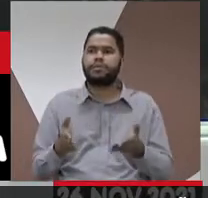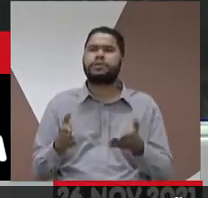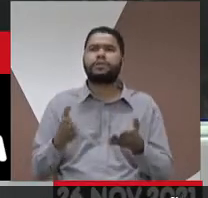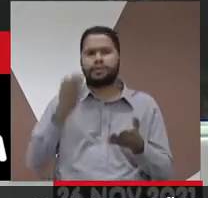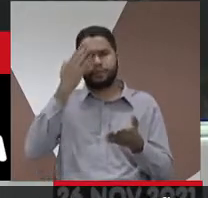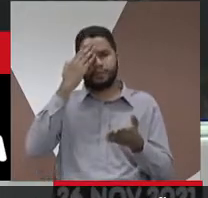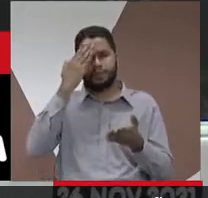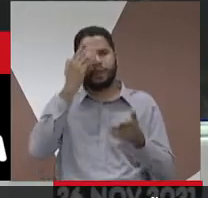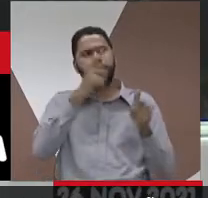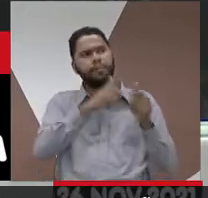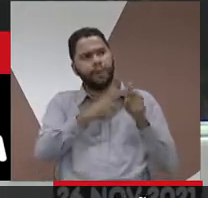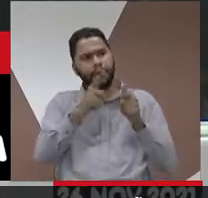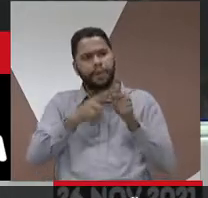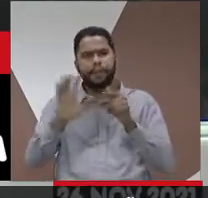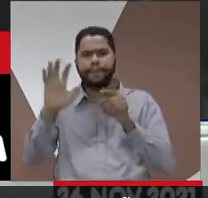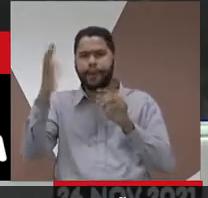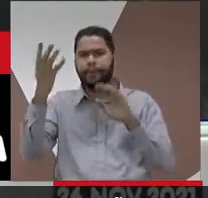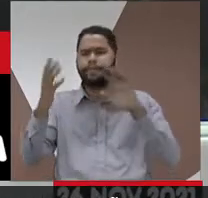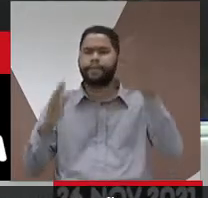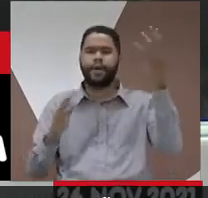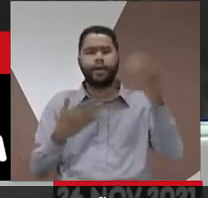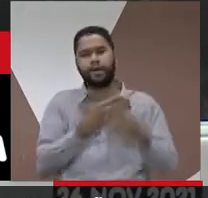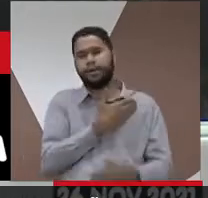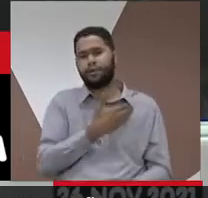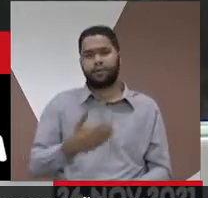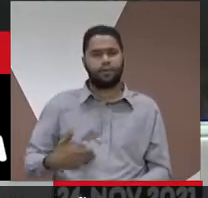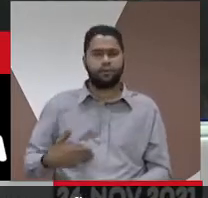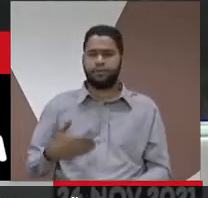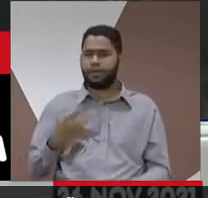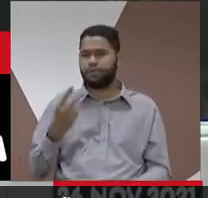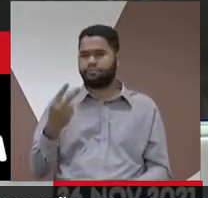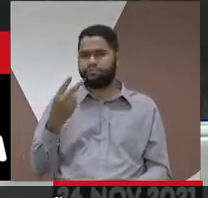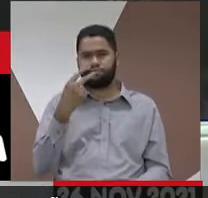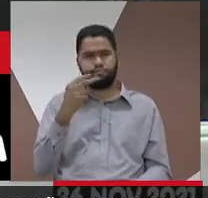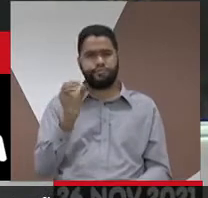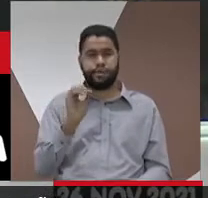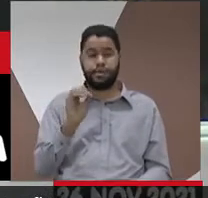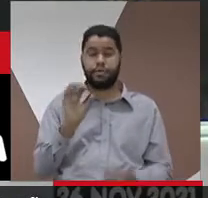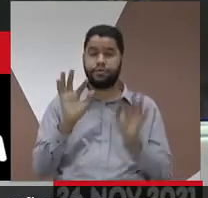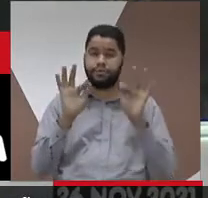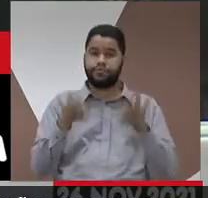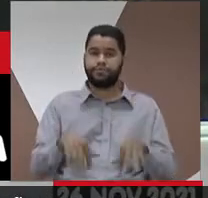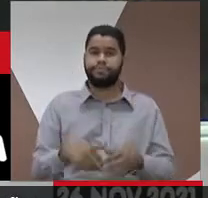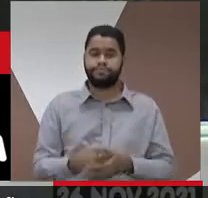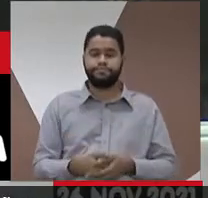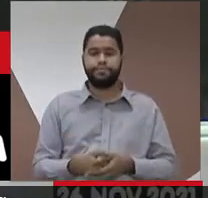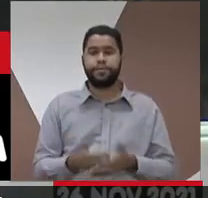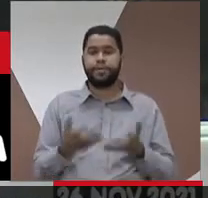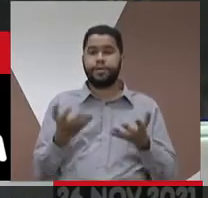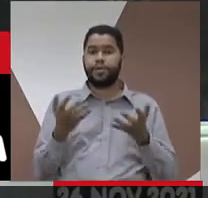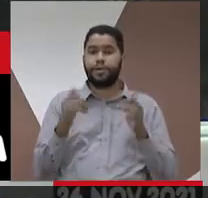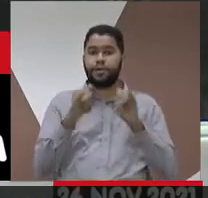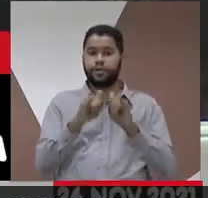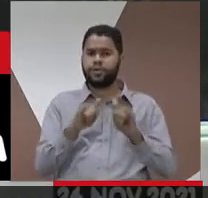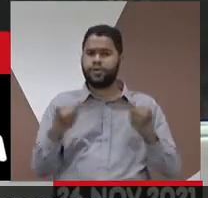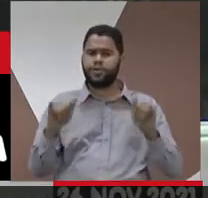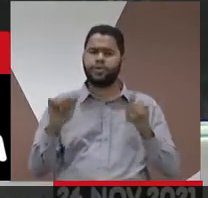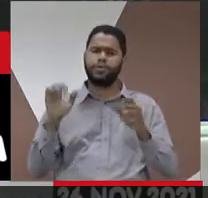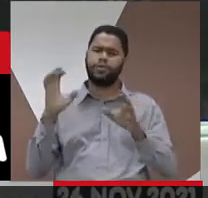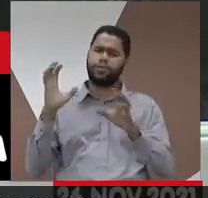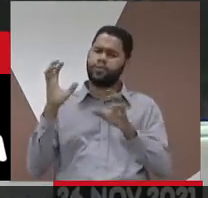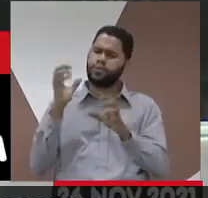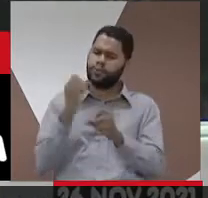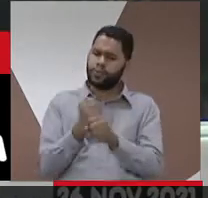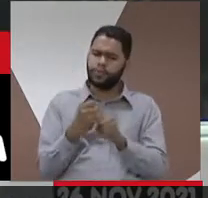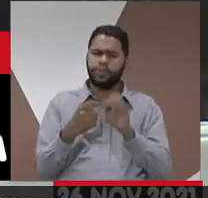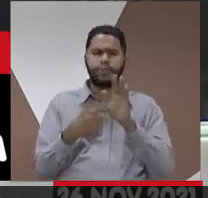estão acontecendo e o governo não escuta. E, para finalizar, pessoal, eu quero dizer assim, que por tudo que foi apresentado,